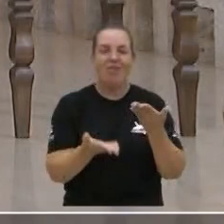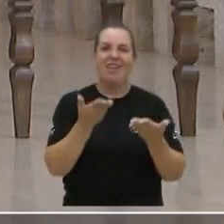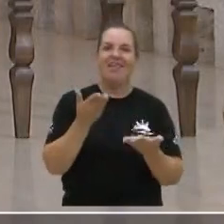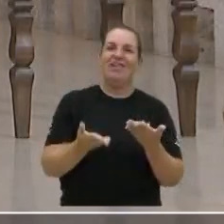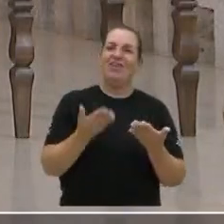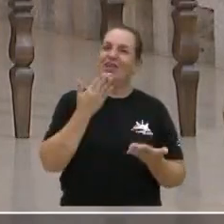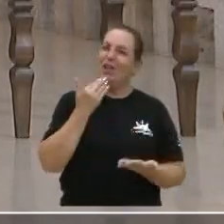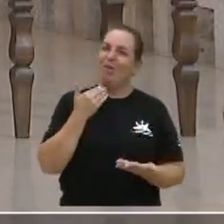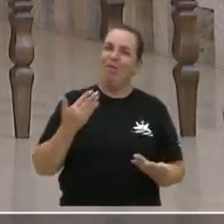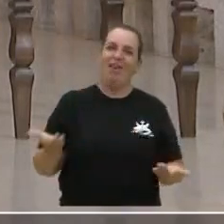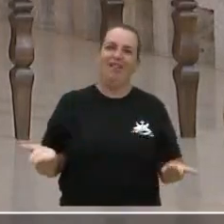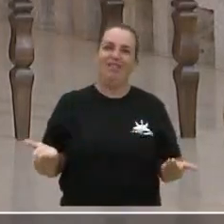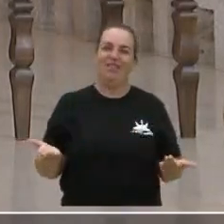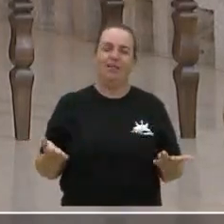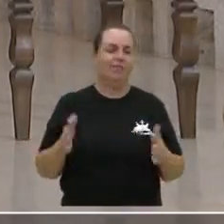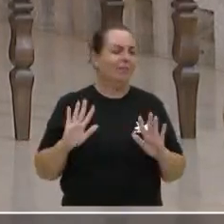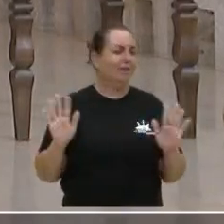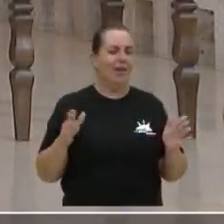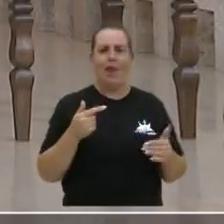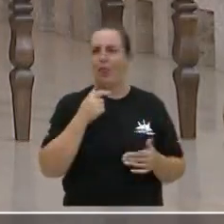de alimento. Eu não tenho